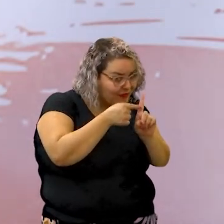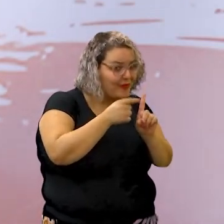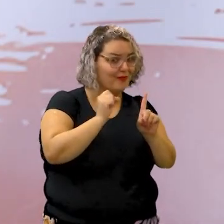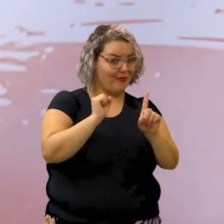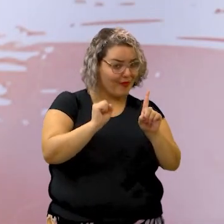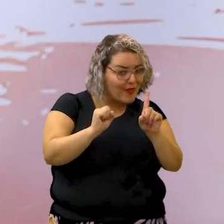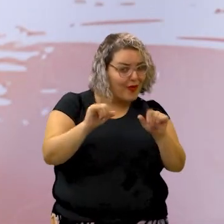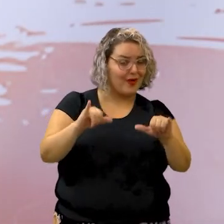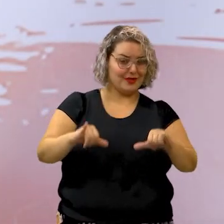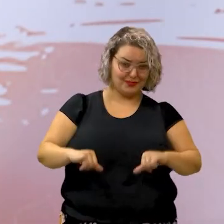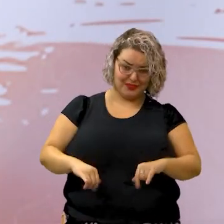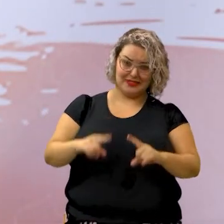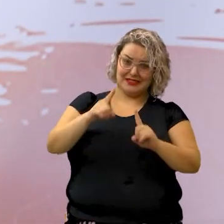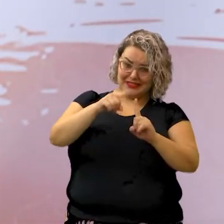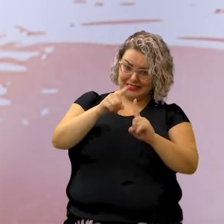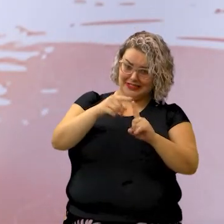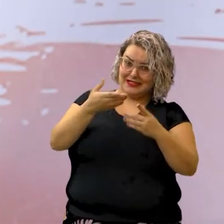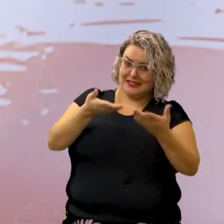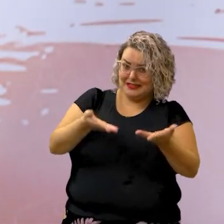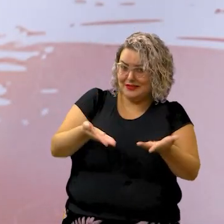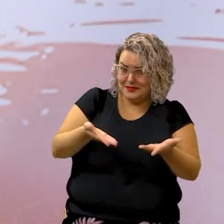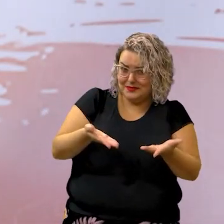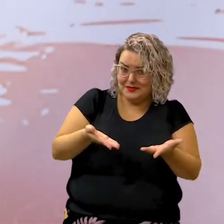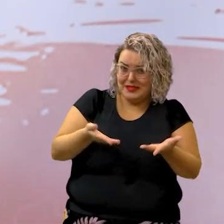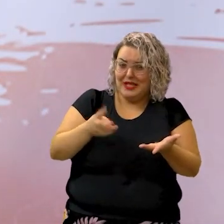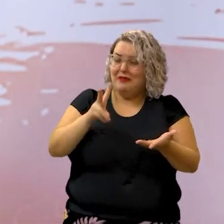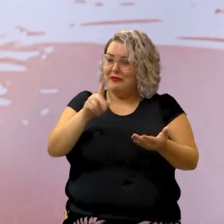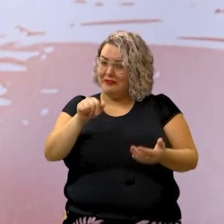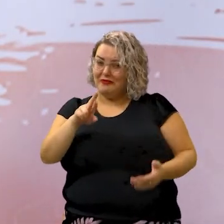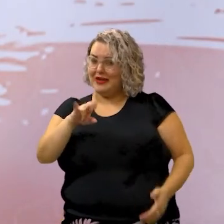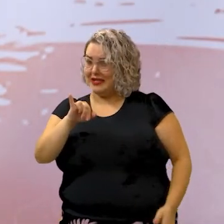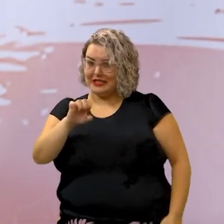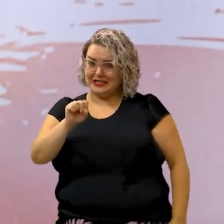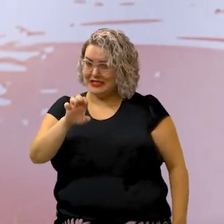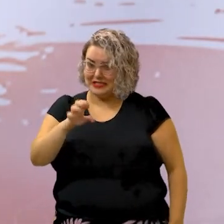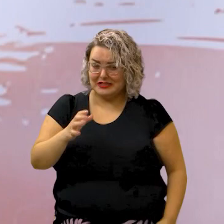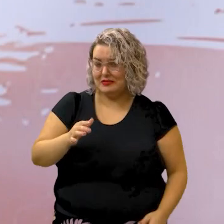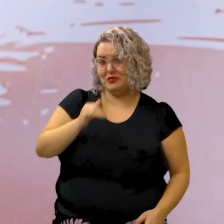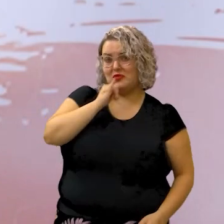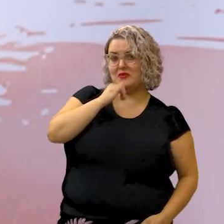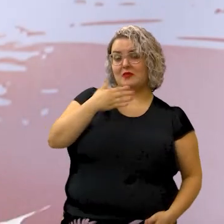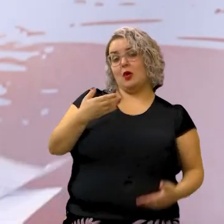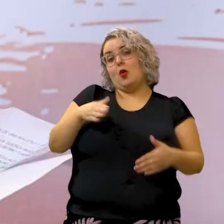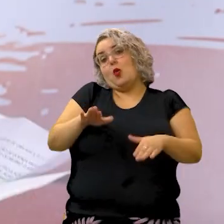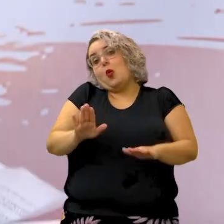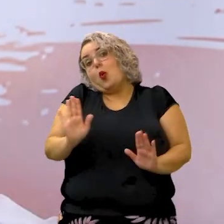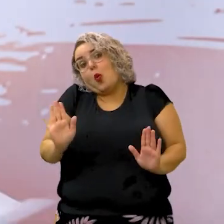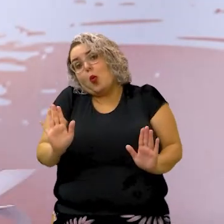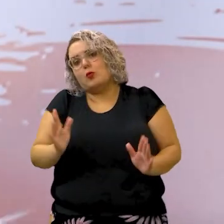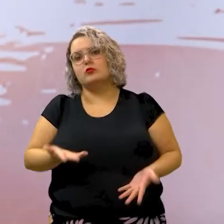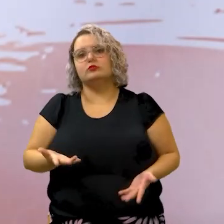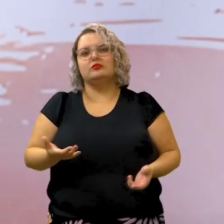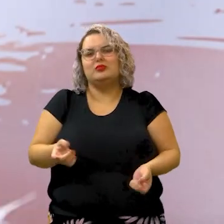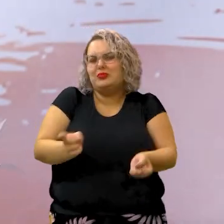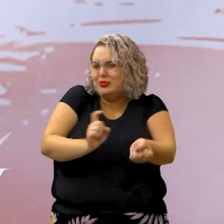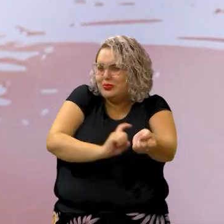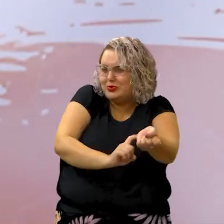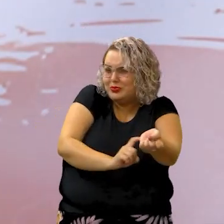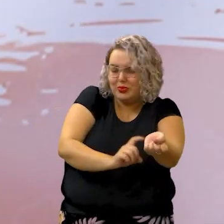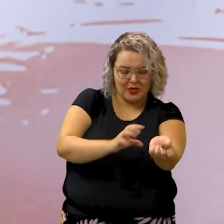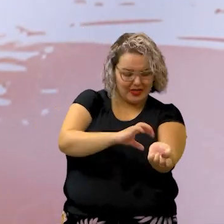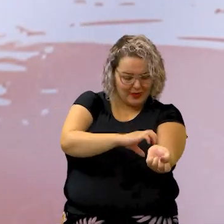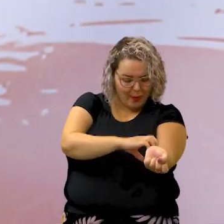pode sofrer com esse tipo de ter varizes, por exemplo, ou até sofrer aí com esses vasos